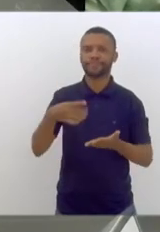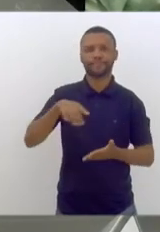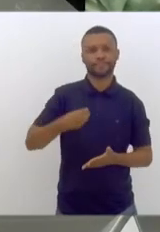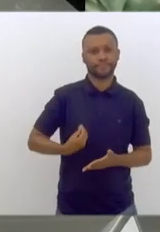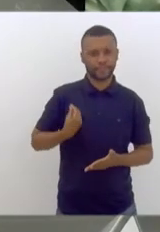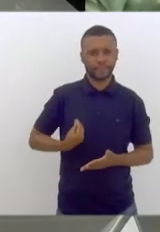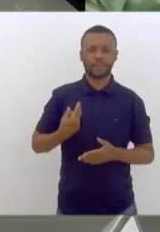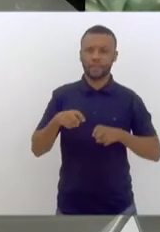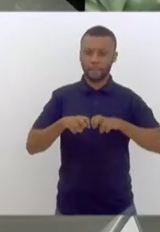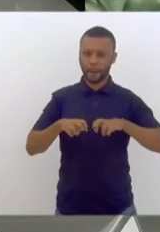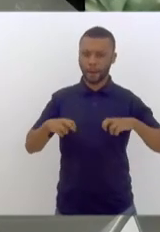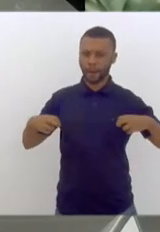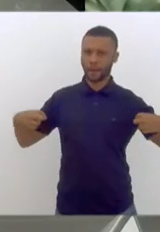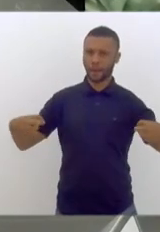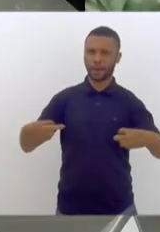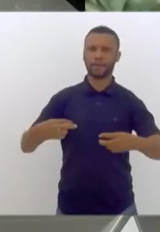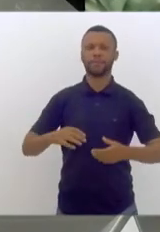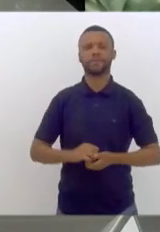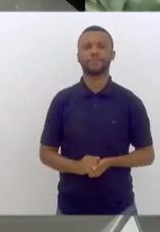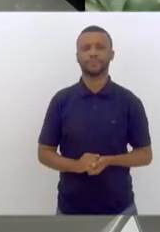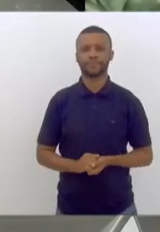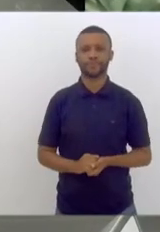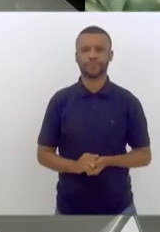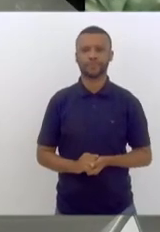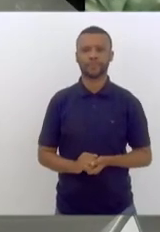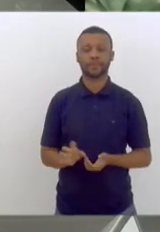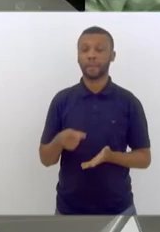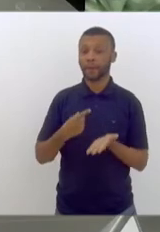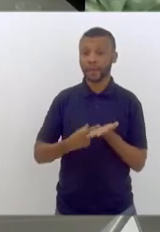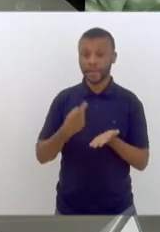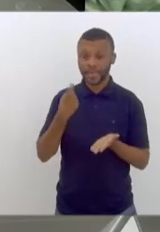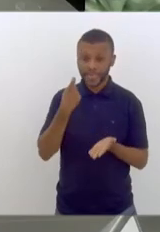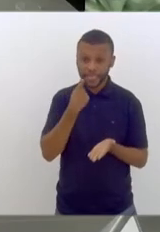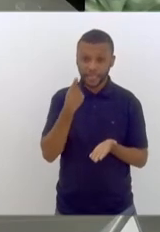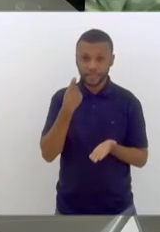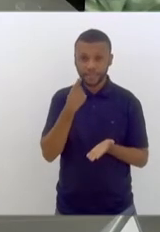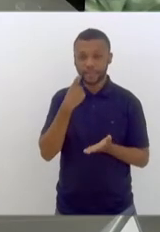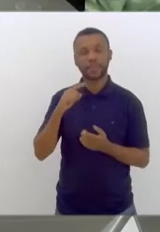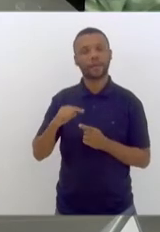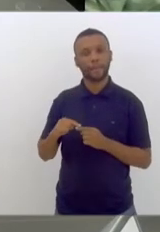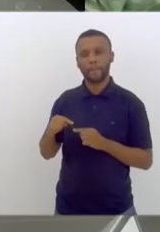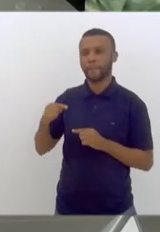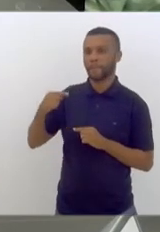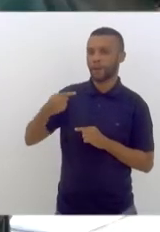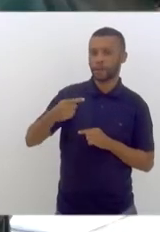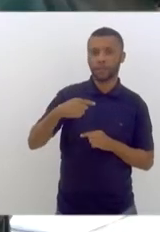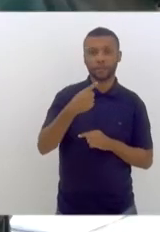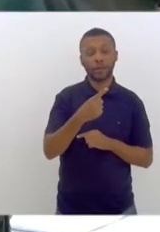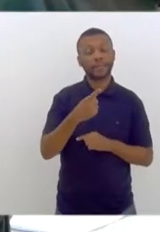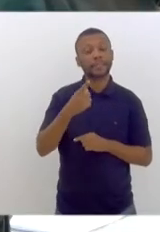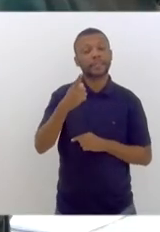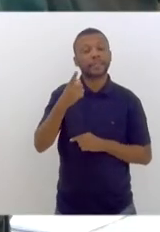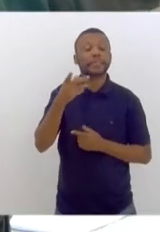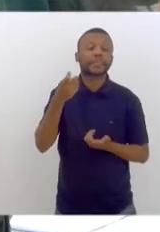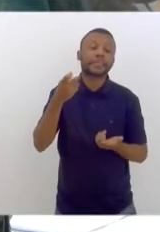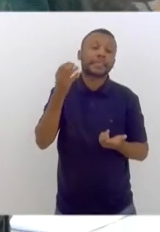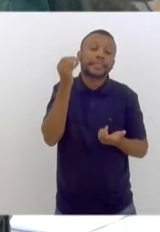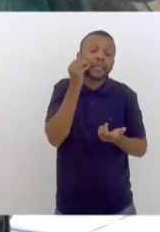presentes que na sexta-feira a gente tente, de fato,